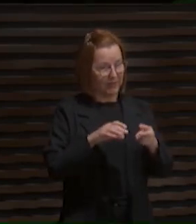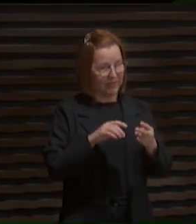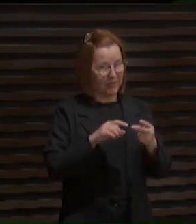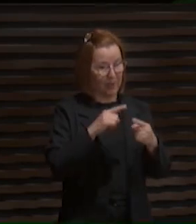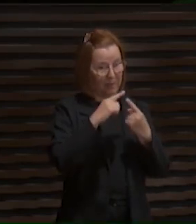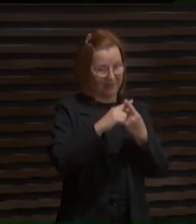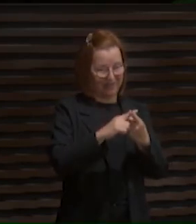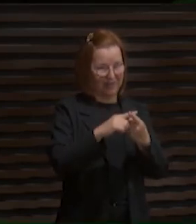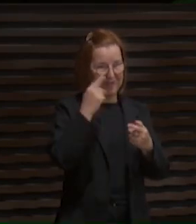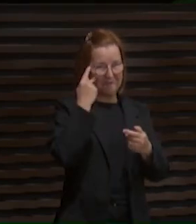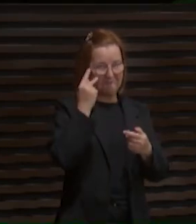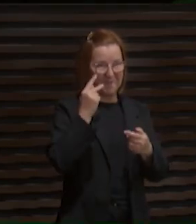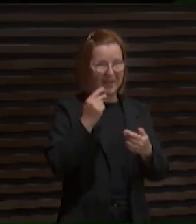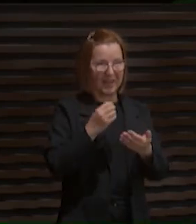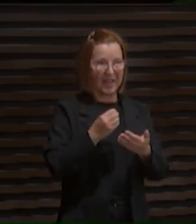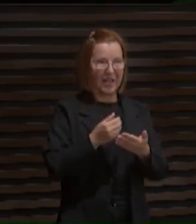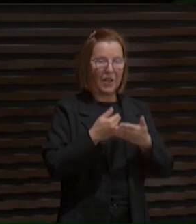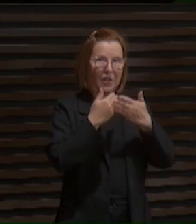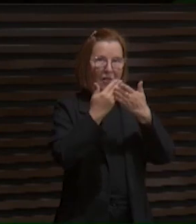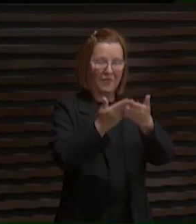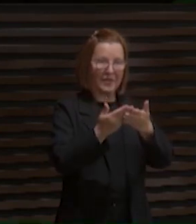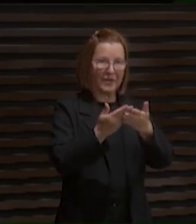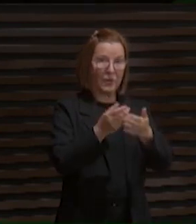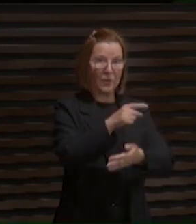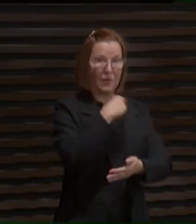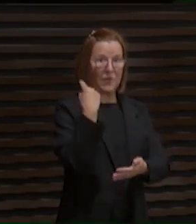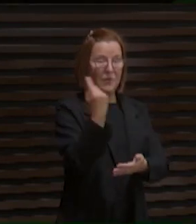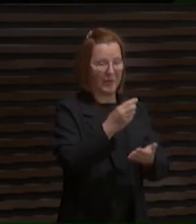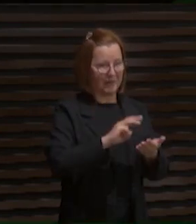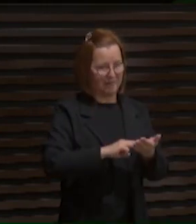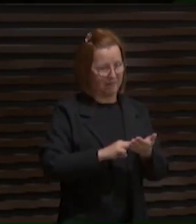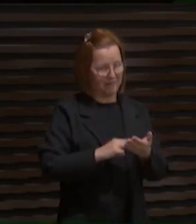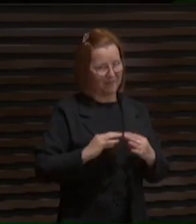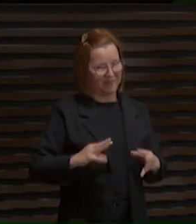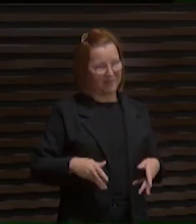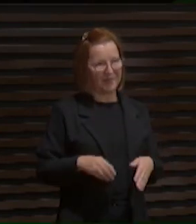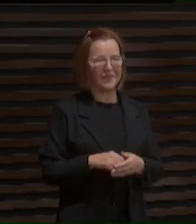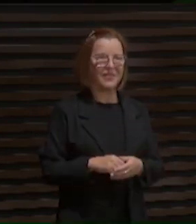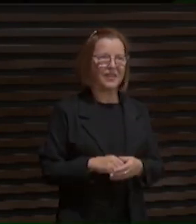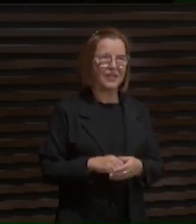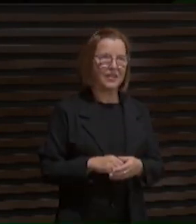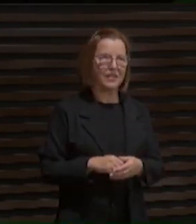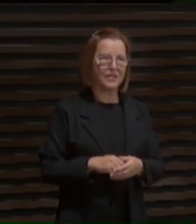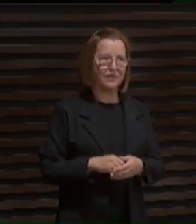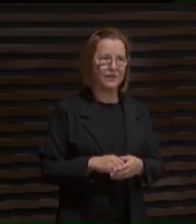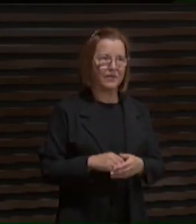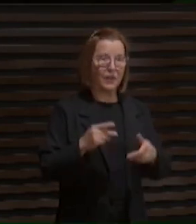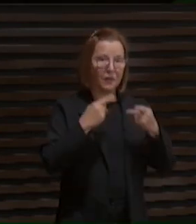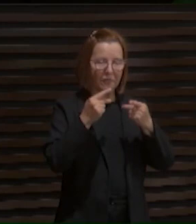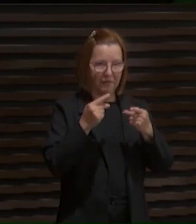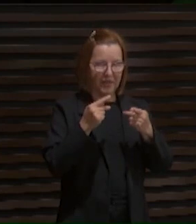oferecermos nossas armas, os membros. Ele está falando literalmente de darmos as partes do